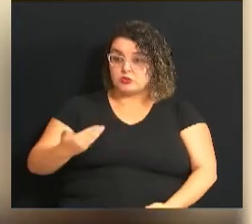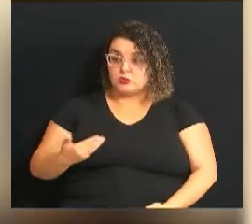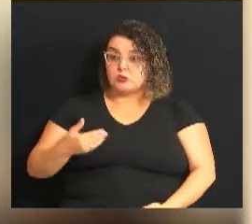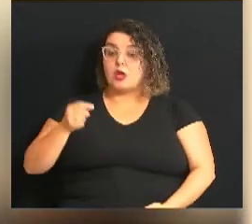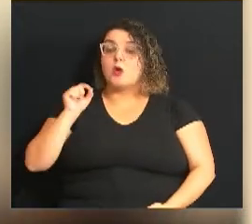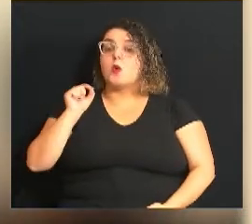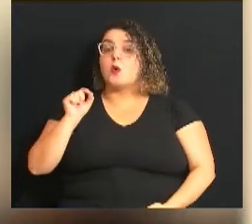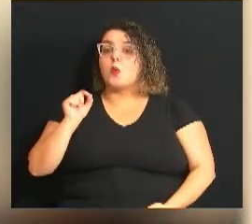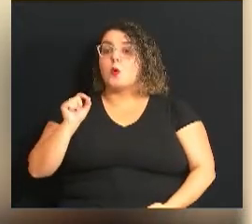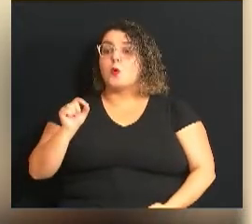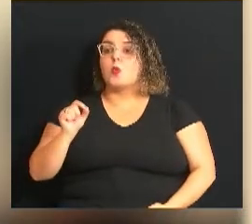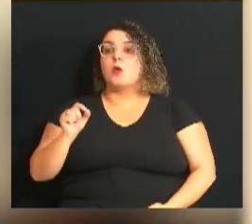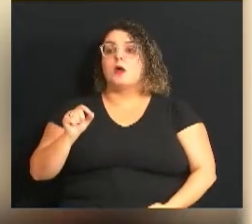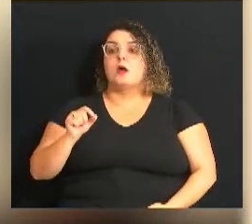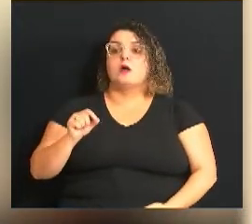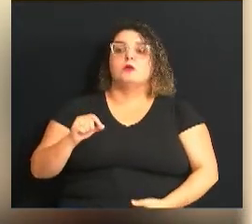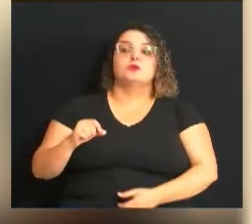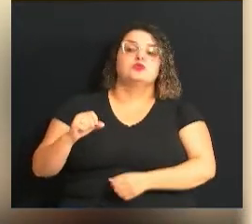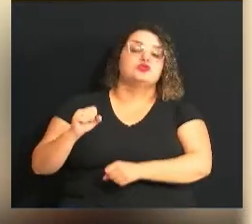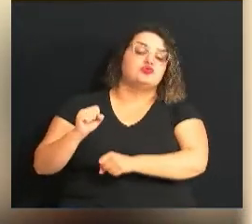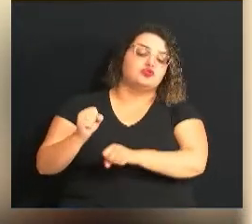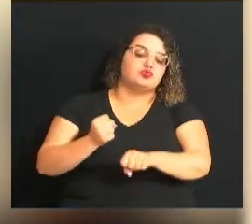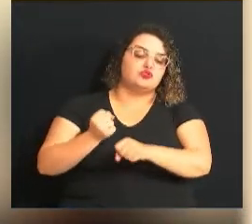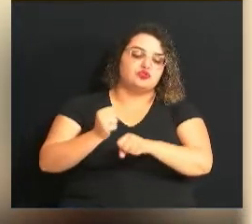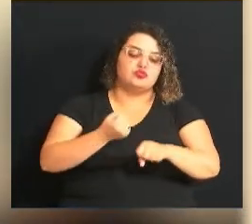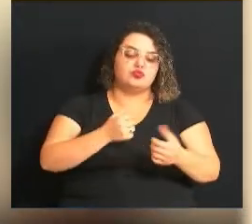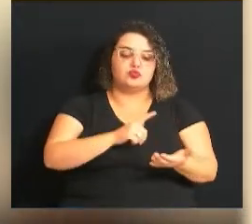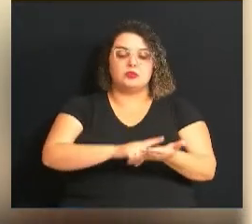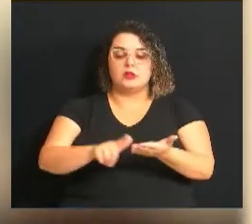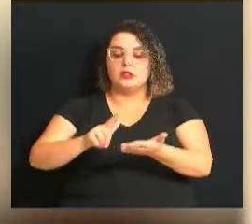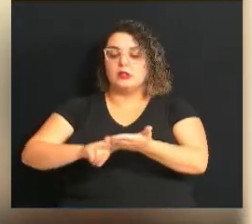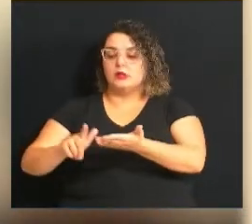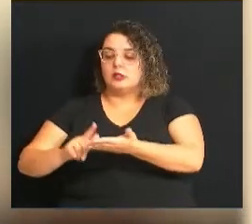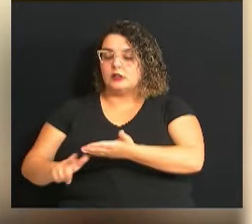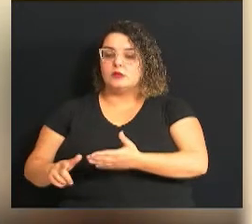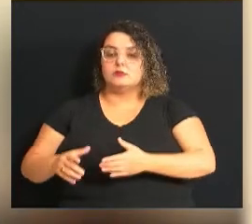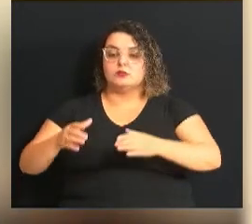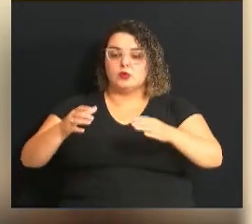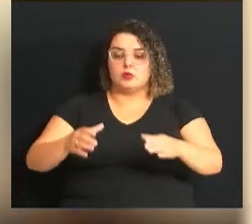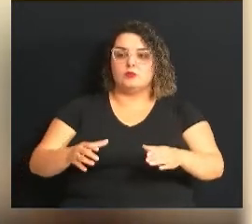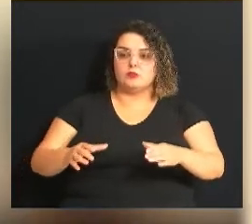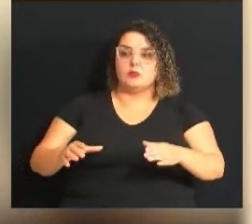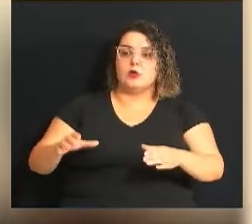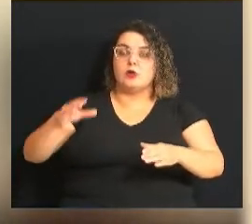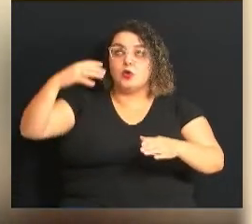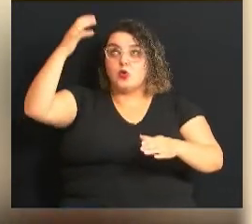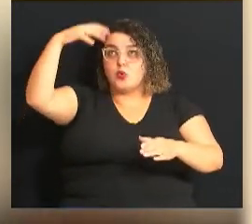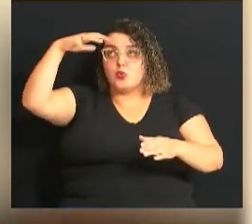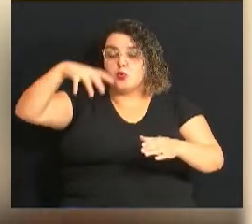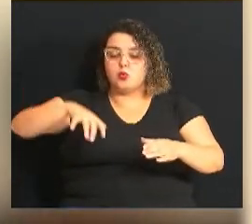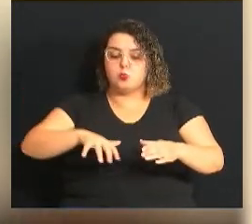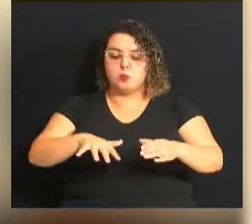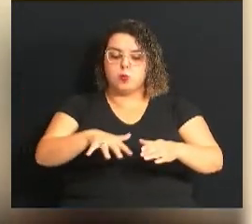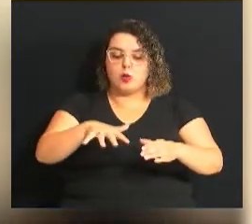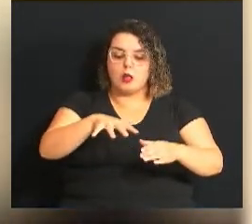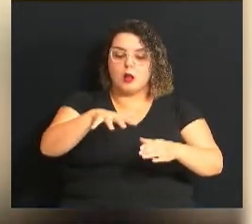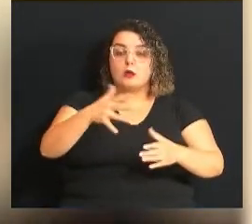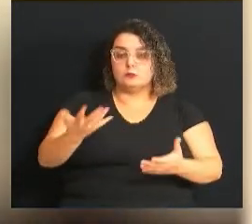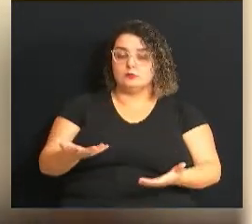a varrição, trata da limpeza das caixas de captação de água de chuva, que é tão